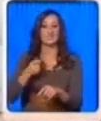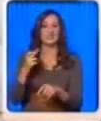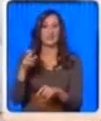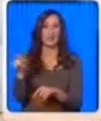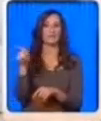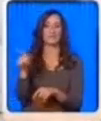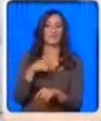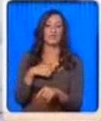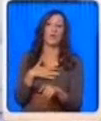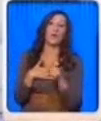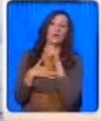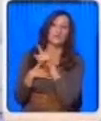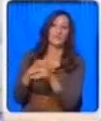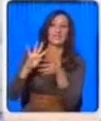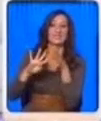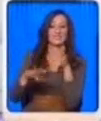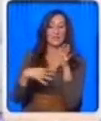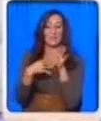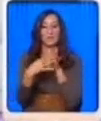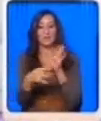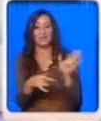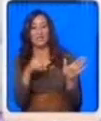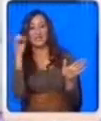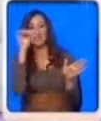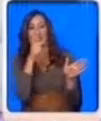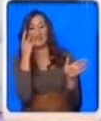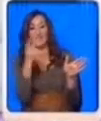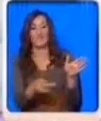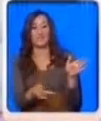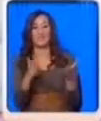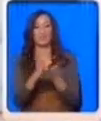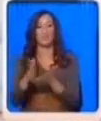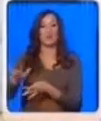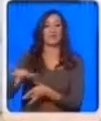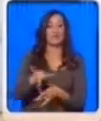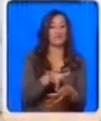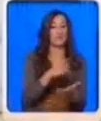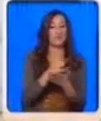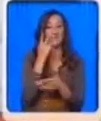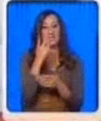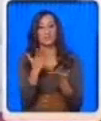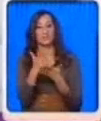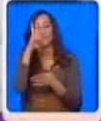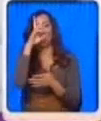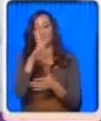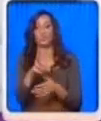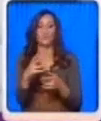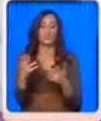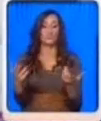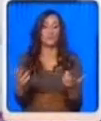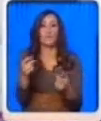Eu aproveito para lhe dizer, olha que a tabela está num sítio que ninguém vê. Também ninguém são lá vê. Mas, e eles quase todos, ou são russos, é uma obrigação, ou são não